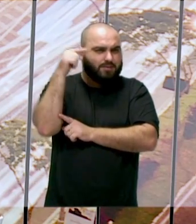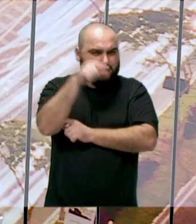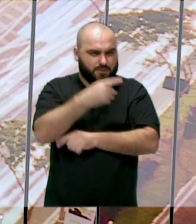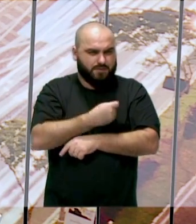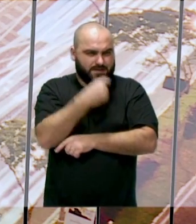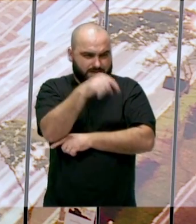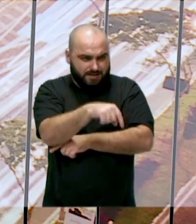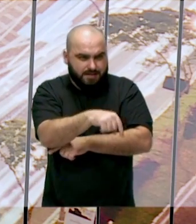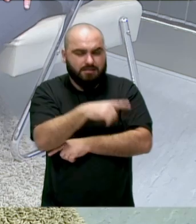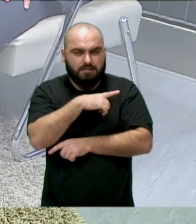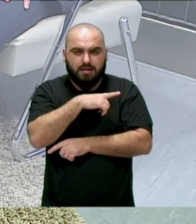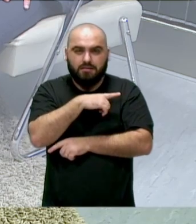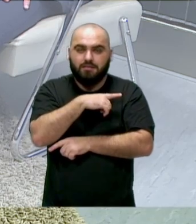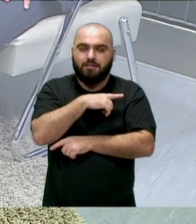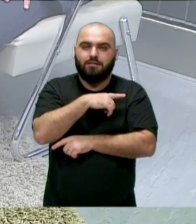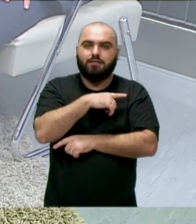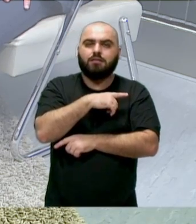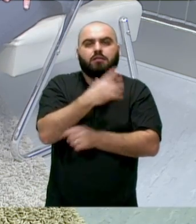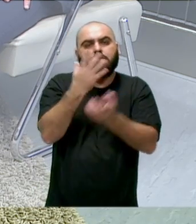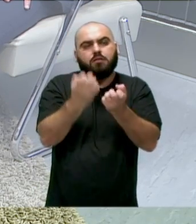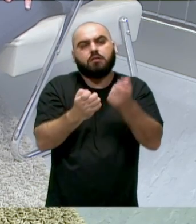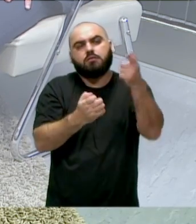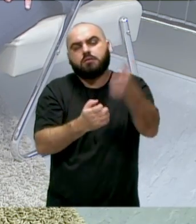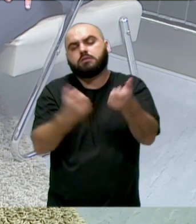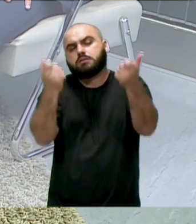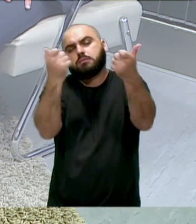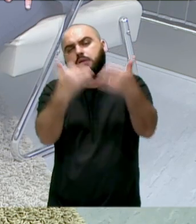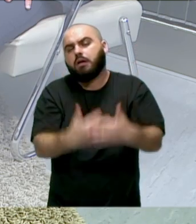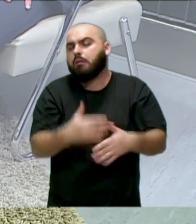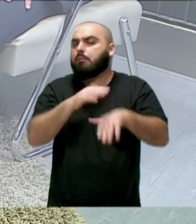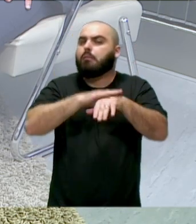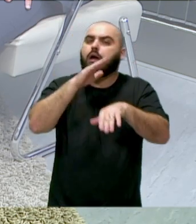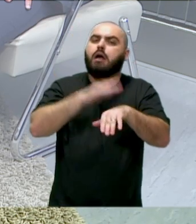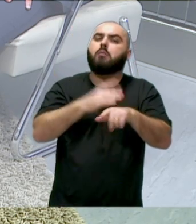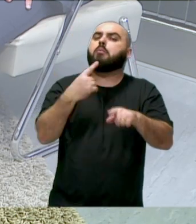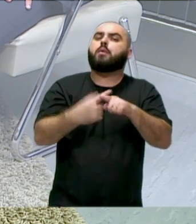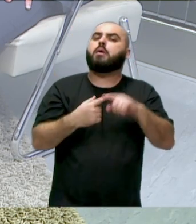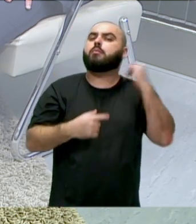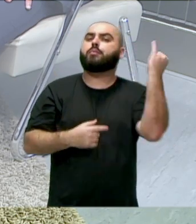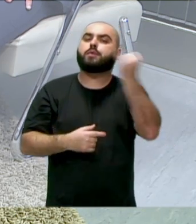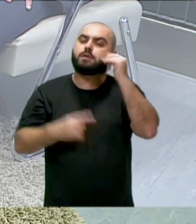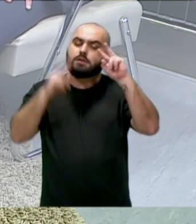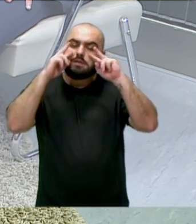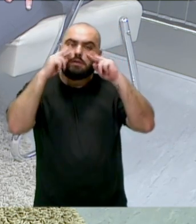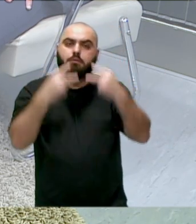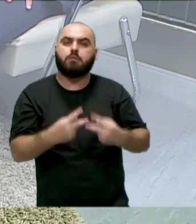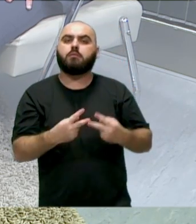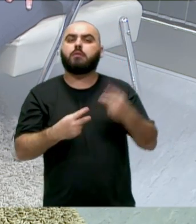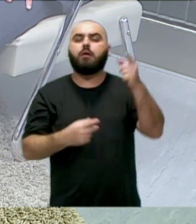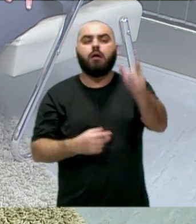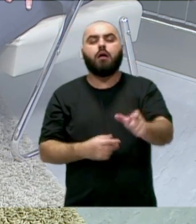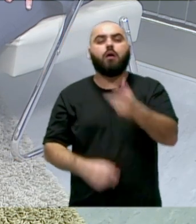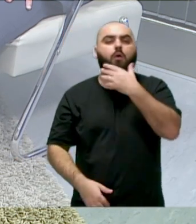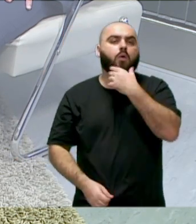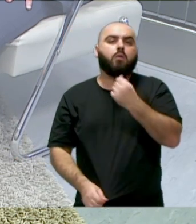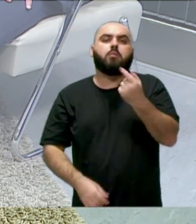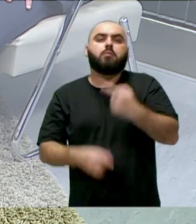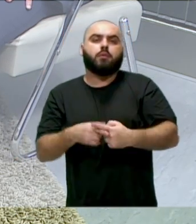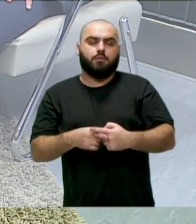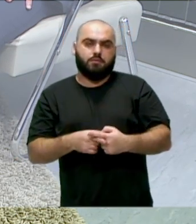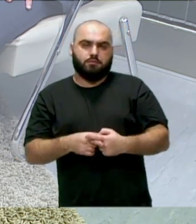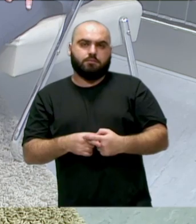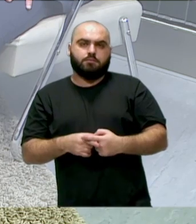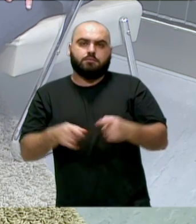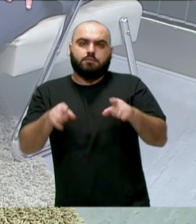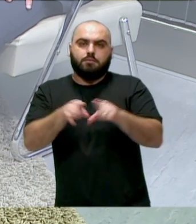sua por aqui pela casa, mas eu queria que o senhor comentasse um pouquinho mais, porque a importância do reconhecimento a esse senhor e